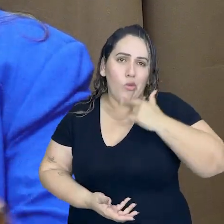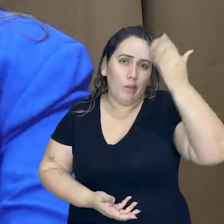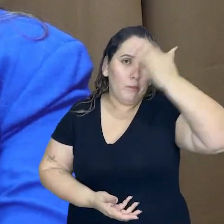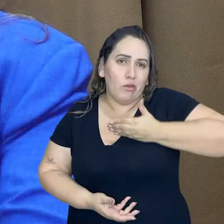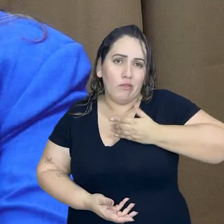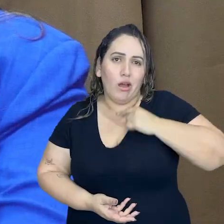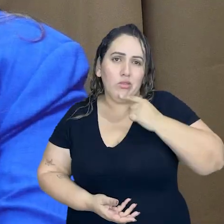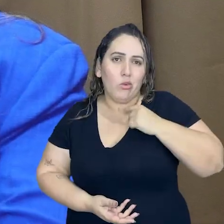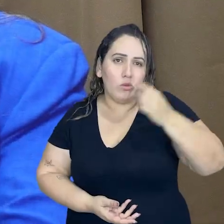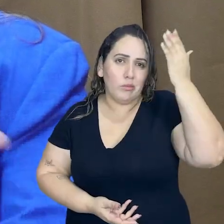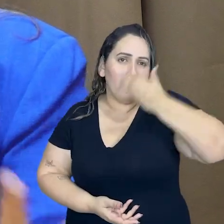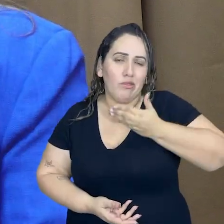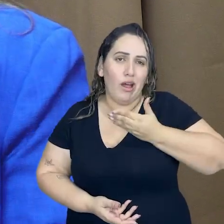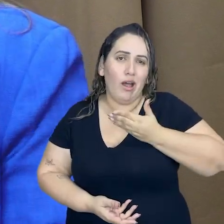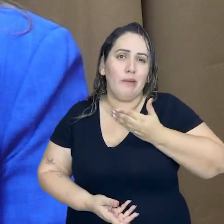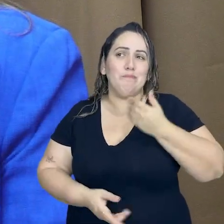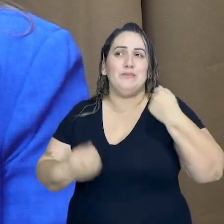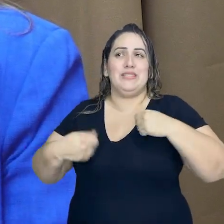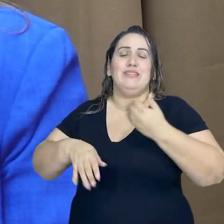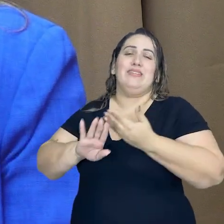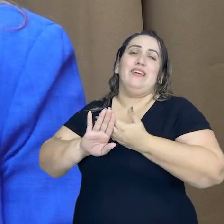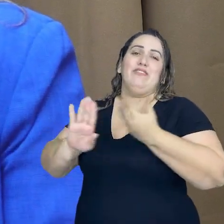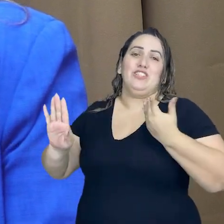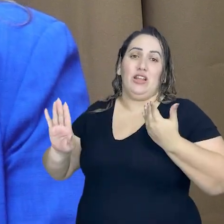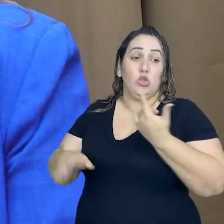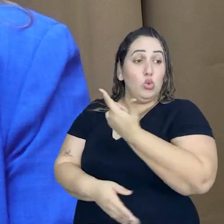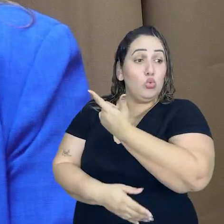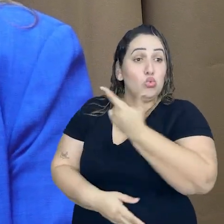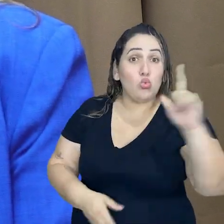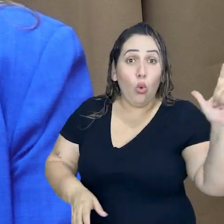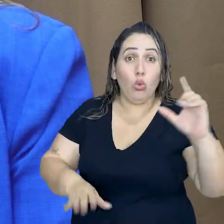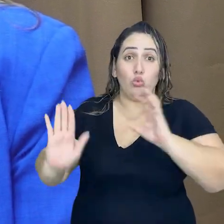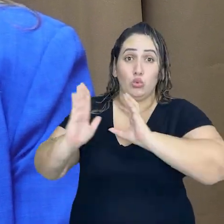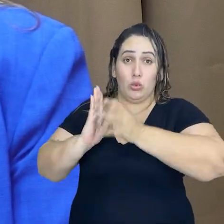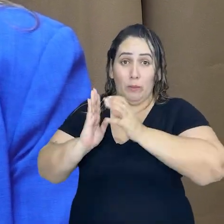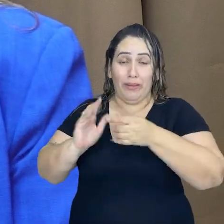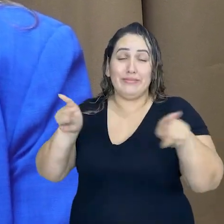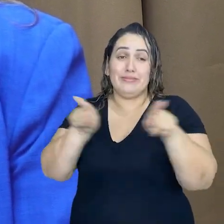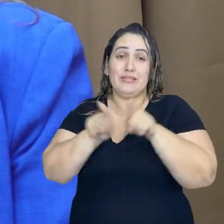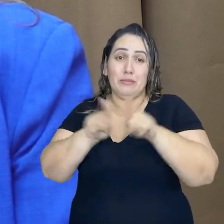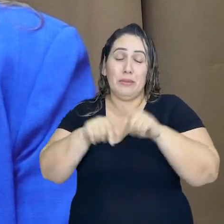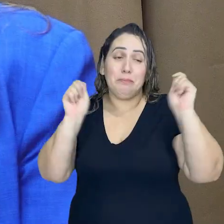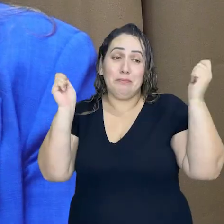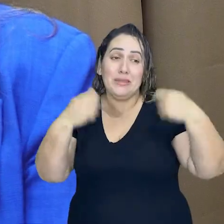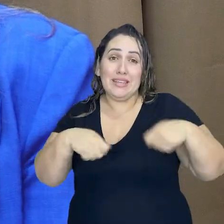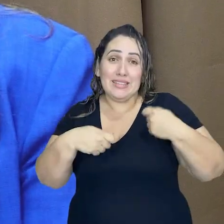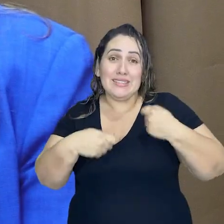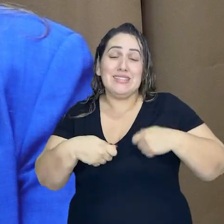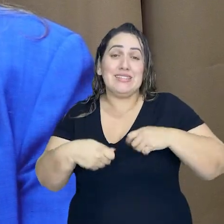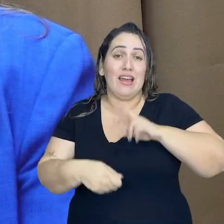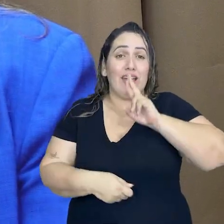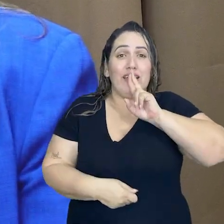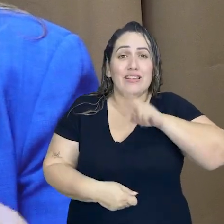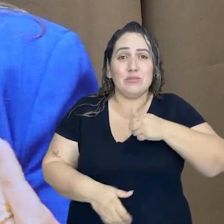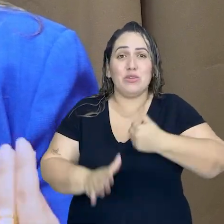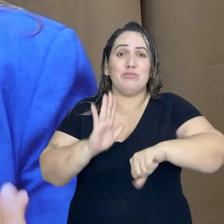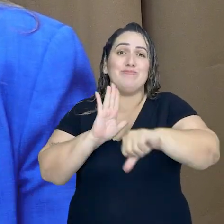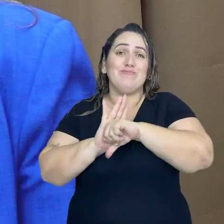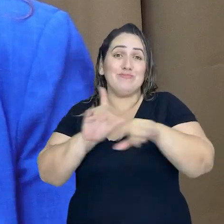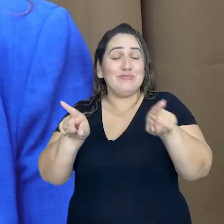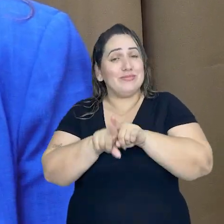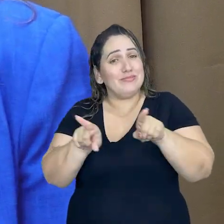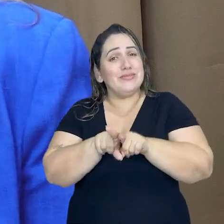eleitos, independentemente de estarem envolvidos ou não. A gente sabe de casos aqui no Rio Grande do Norte, em que as